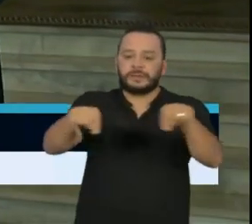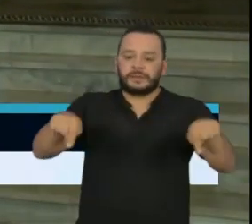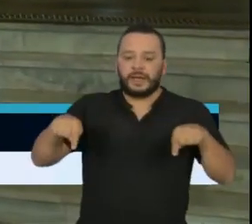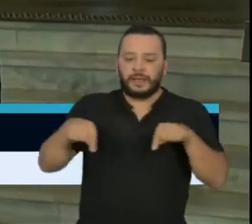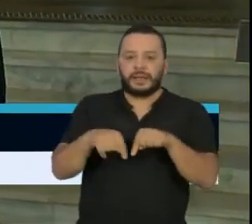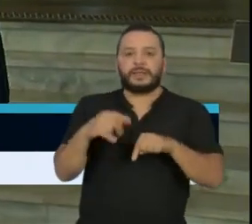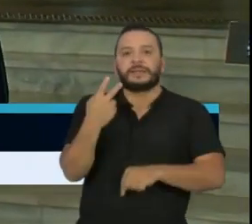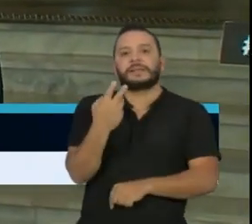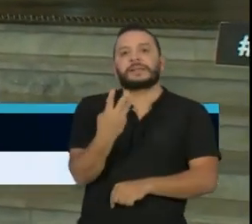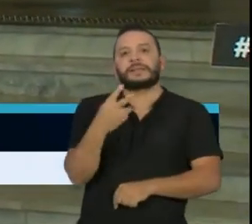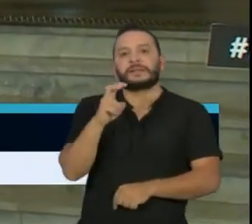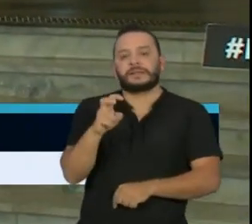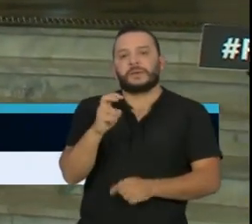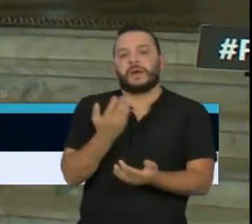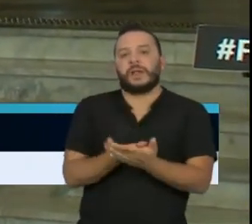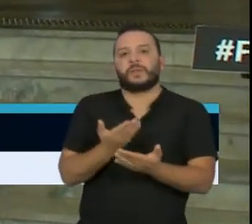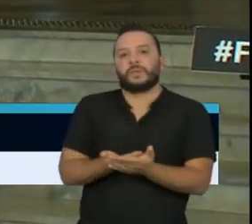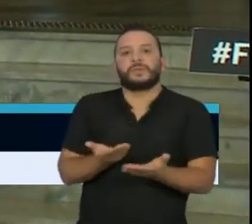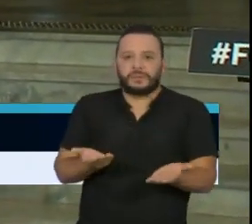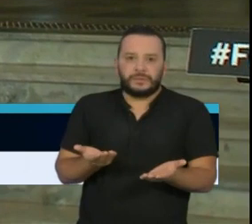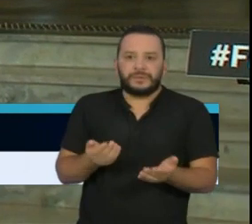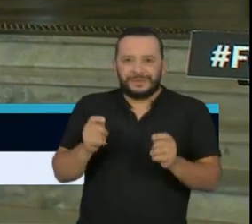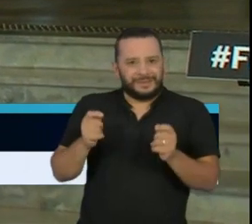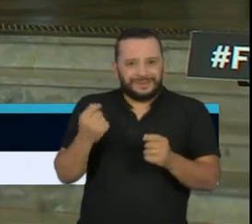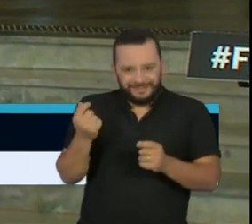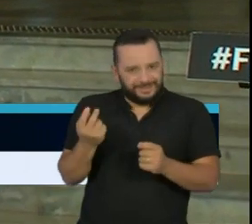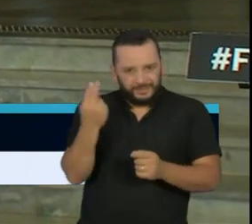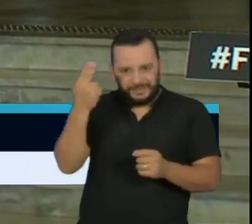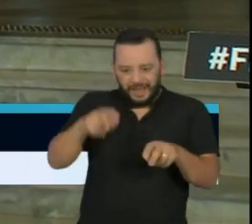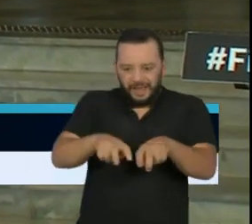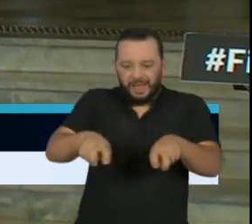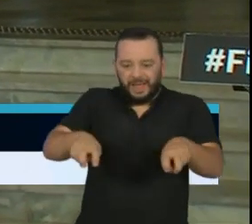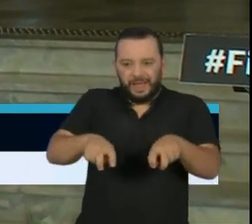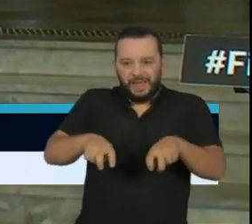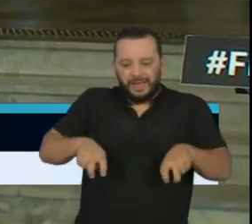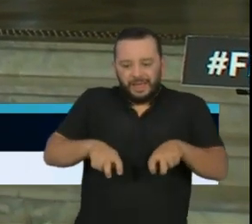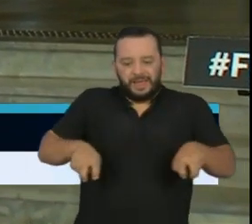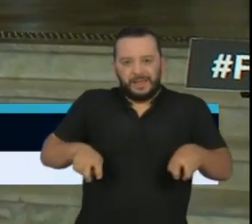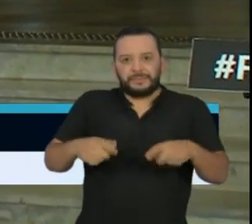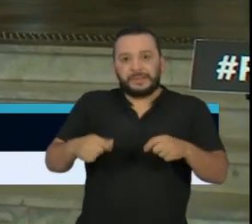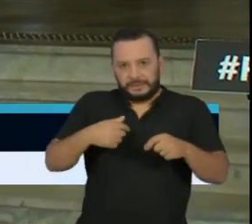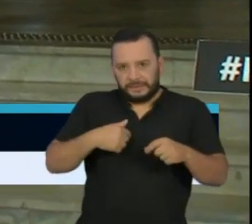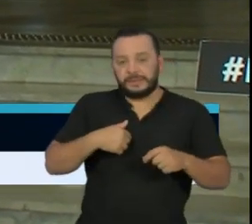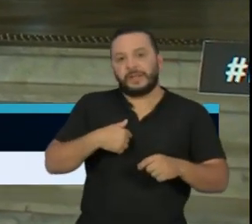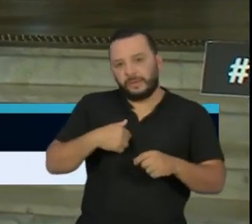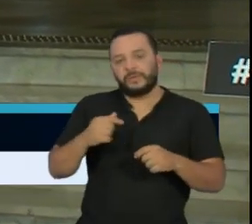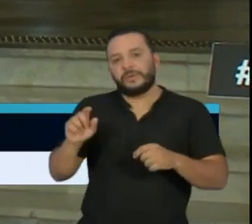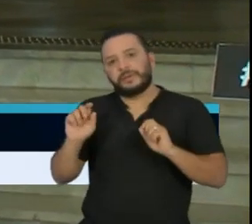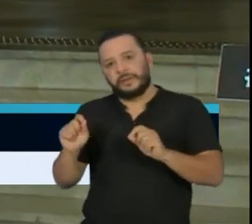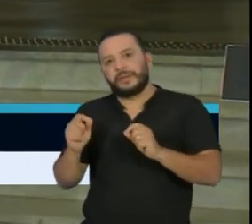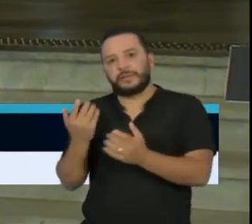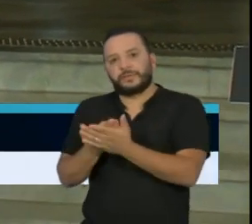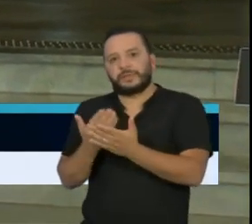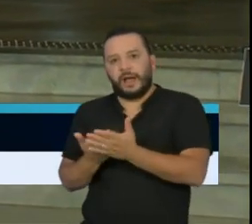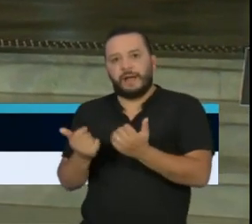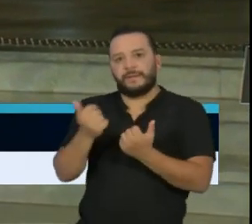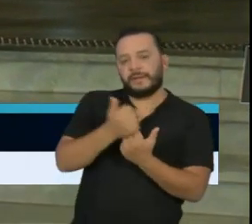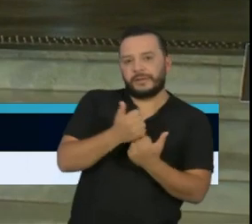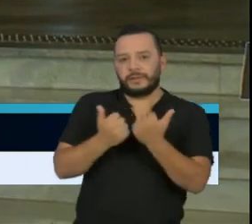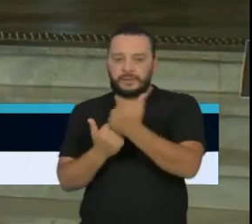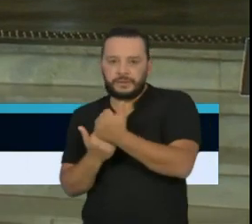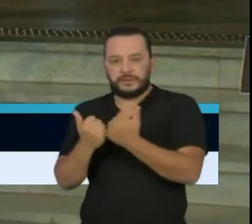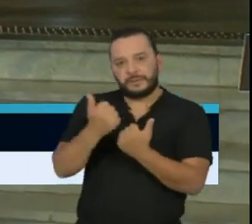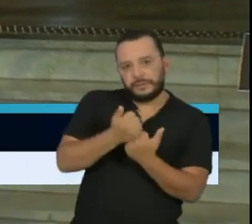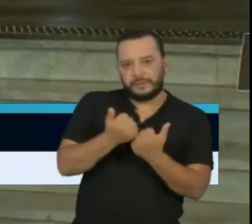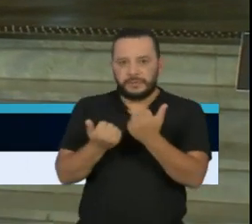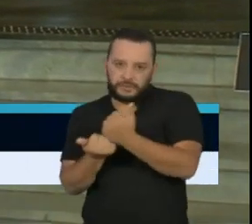não será possível trabalhar com 30, 35 estudantes. Então, uma parte dos estudantes irão em um dia, outra parte em outro, assim